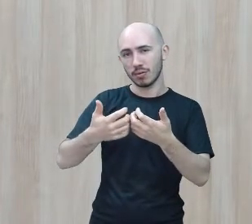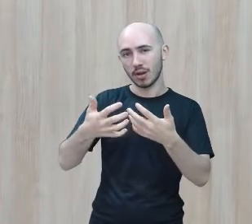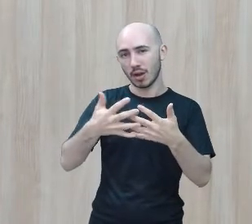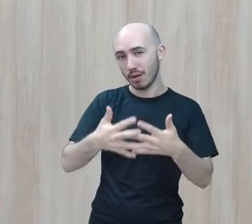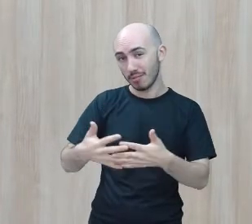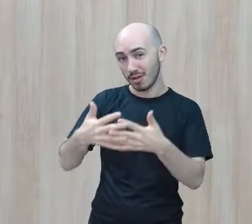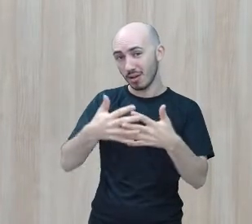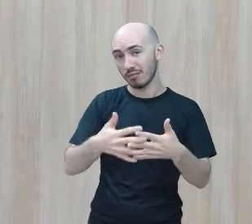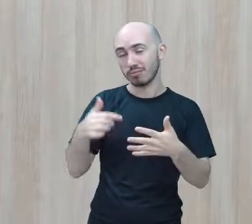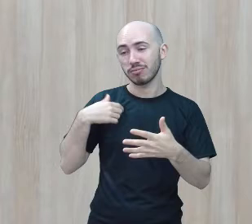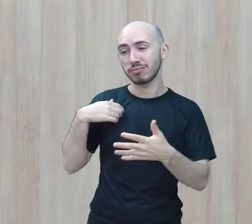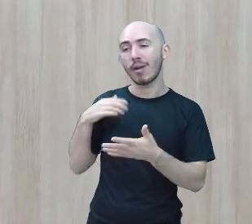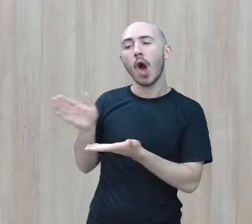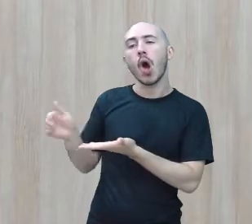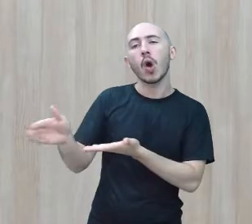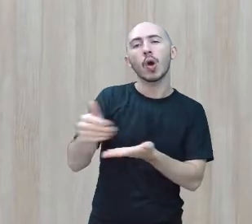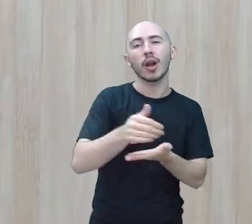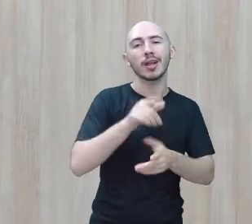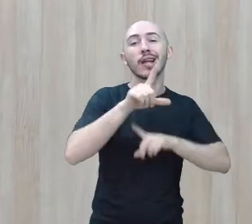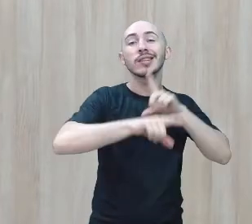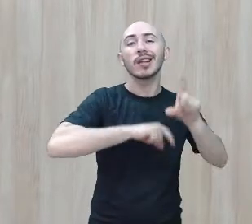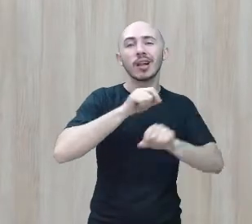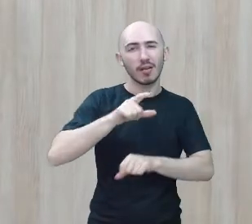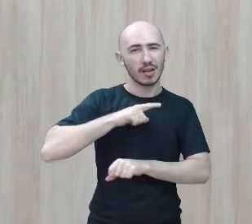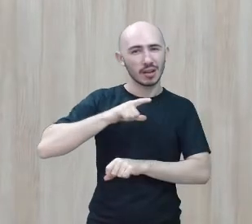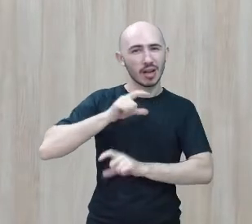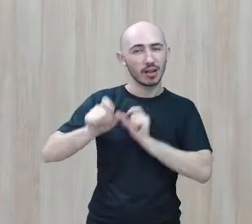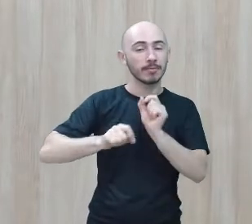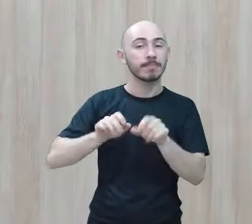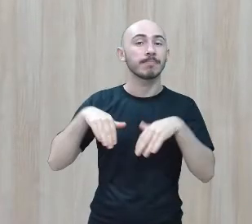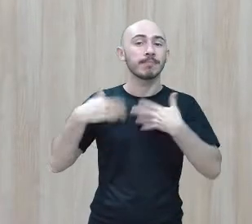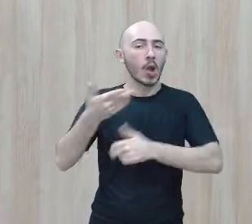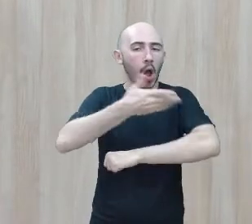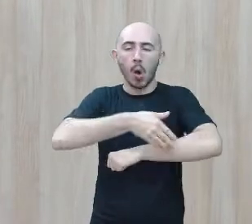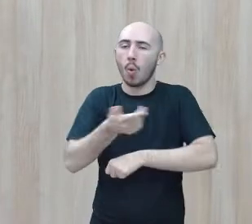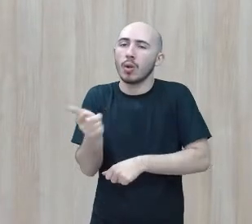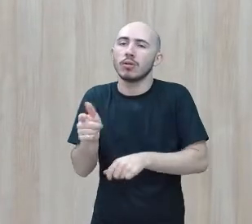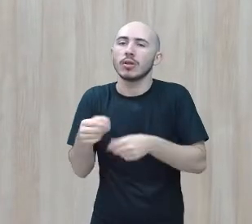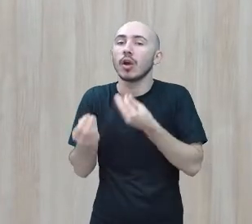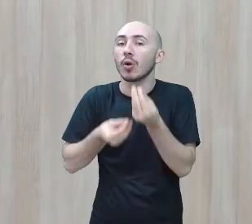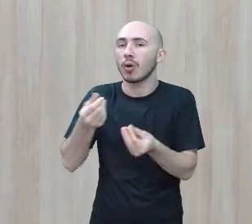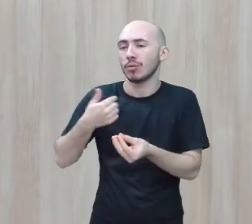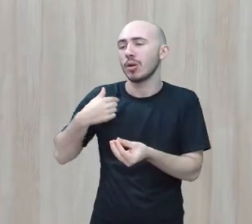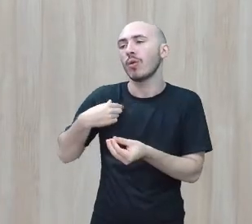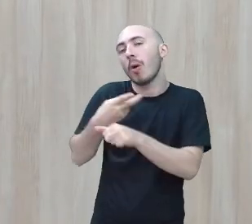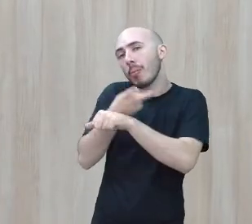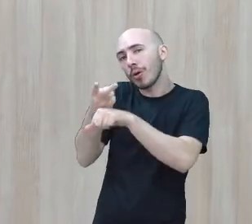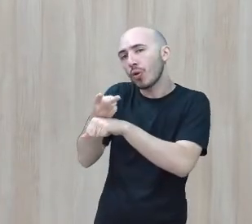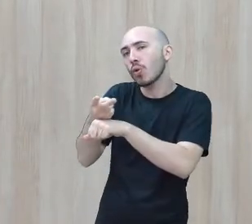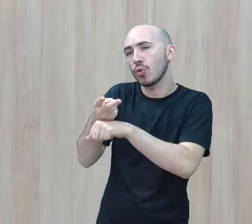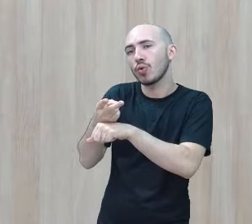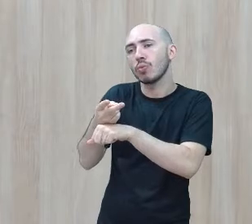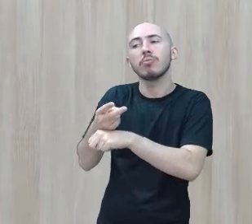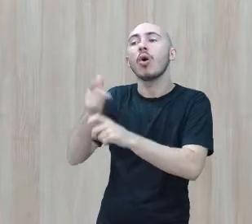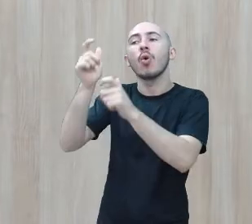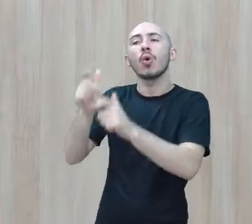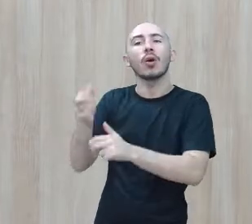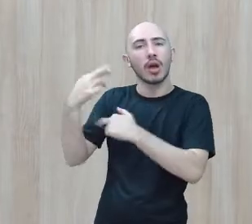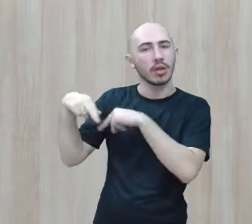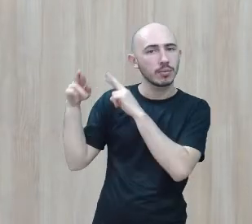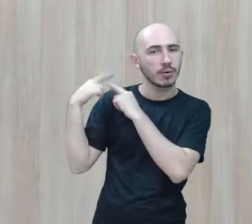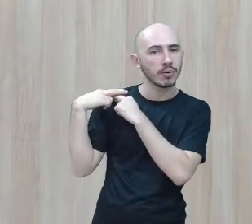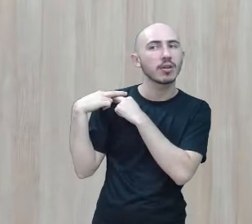na minha rua não passa, o que é que eu faço? Então, eu vou procurar os órgãos, né? Eu vou ligar e eles vão ter que